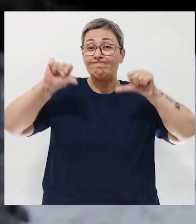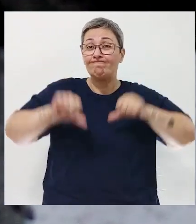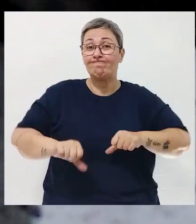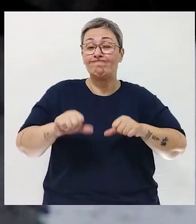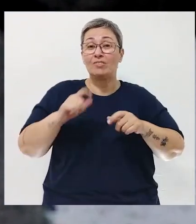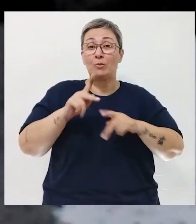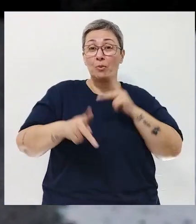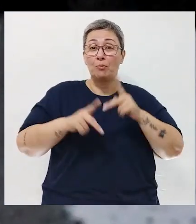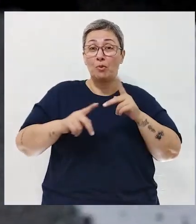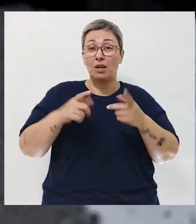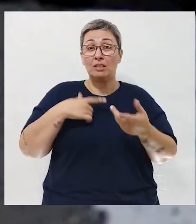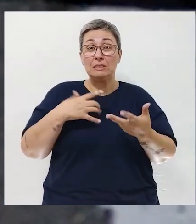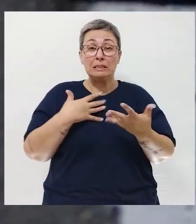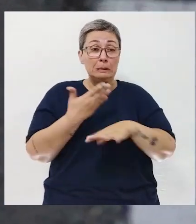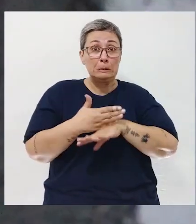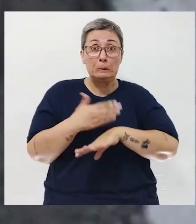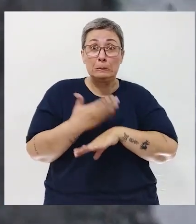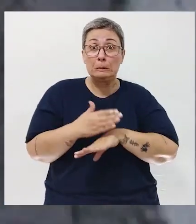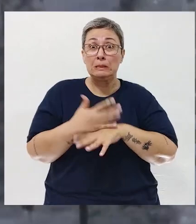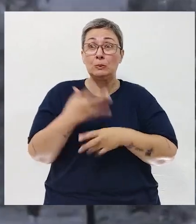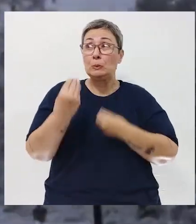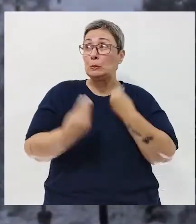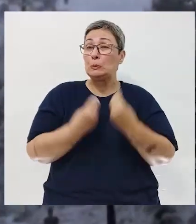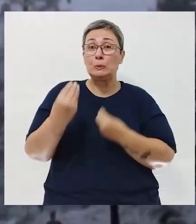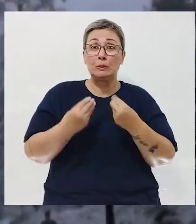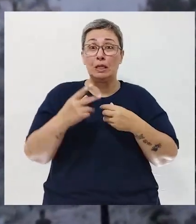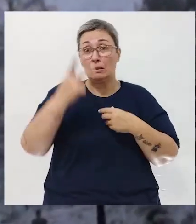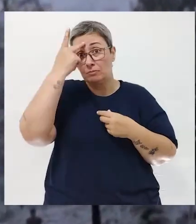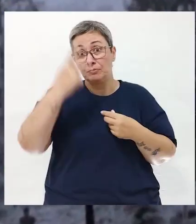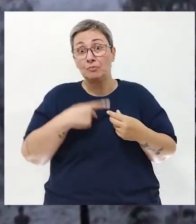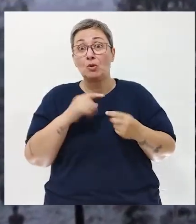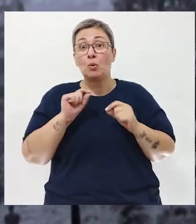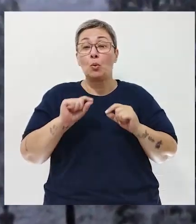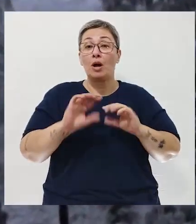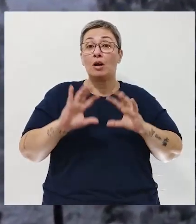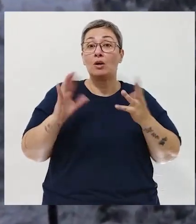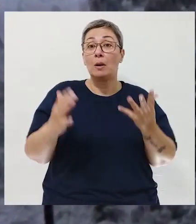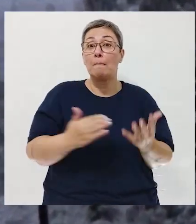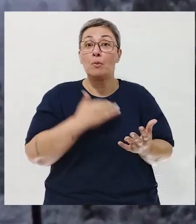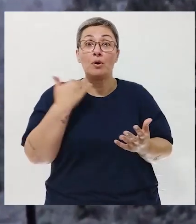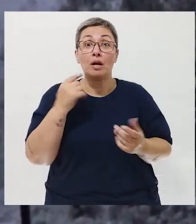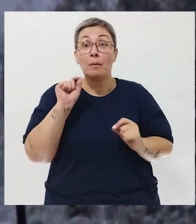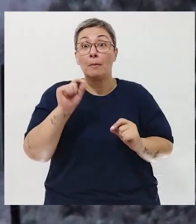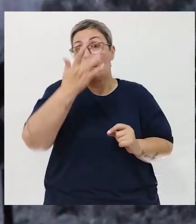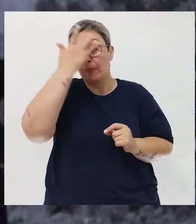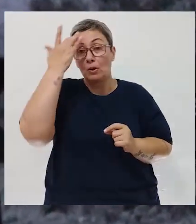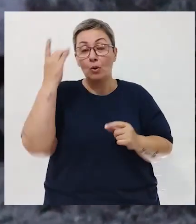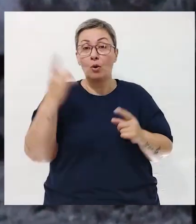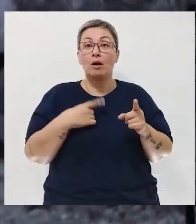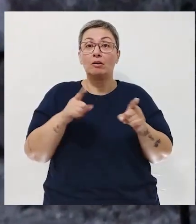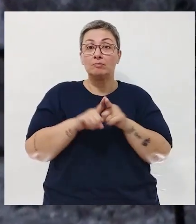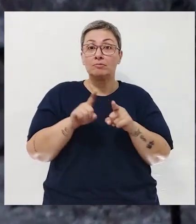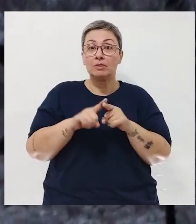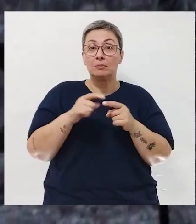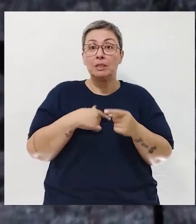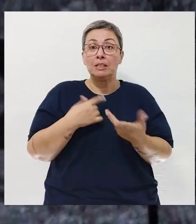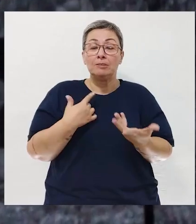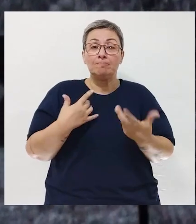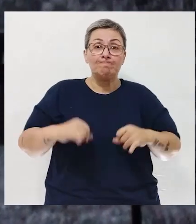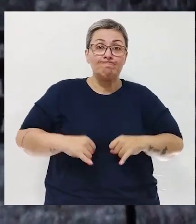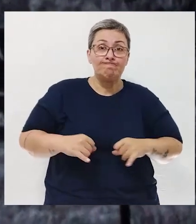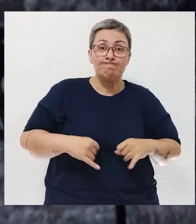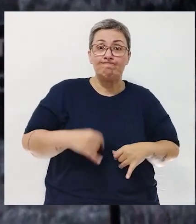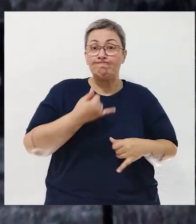de se virar por conta própria. Exemplo disso era quando ocorria a morte de algum cidadão. Além da dor da perda,